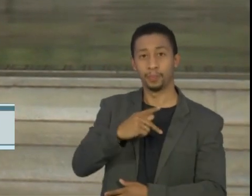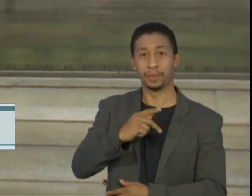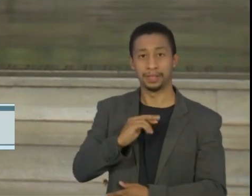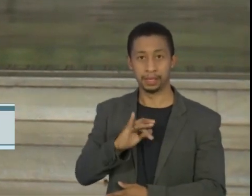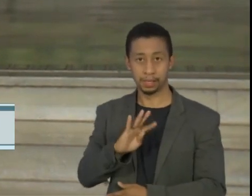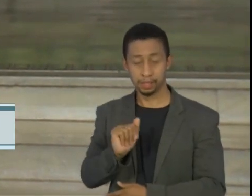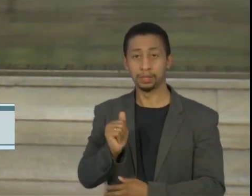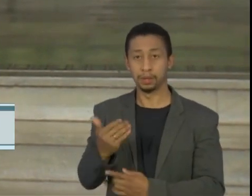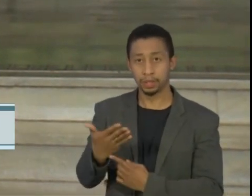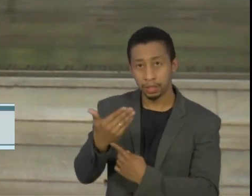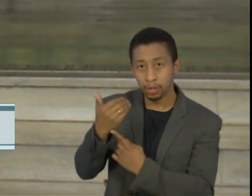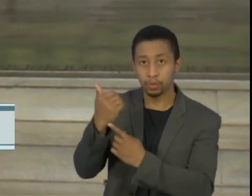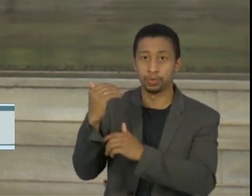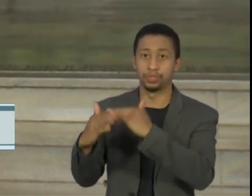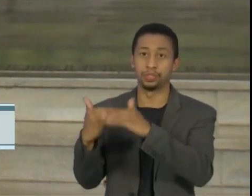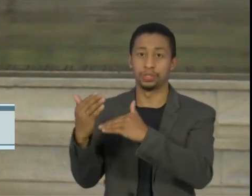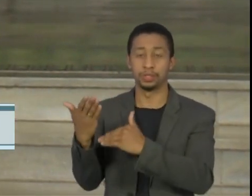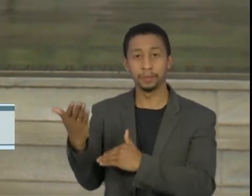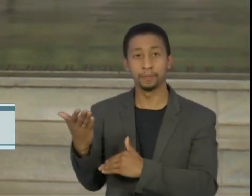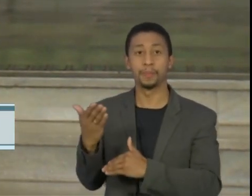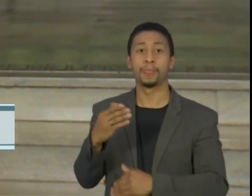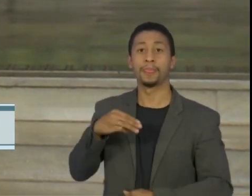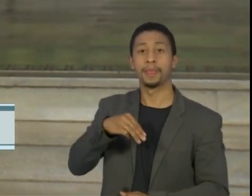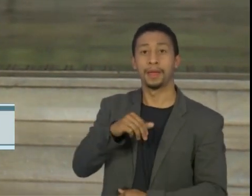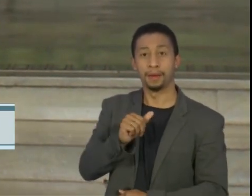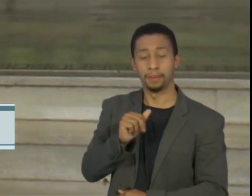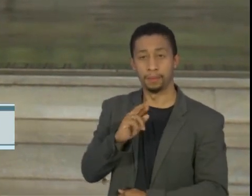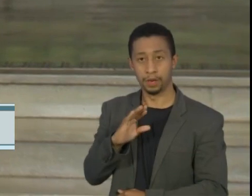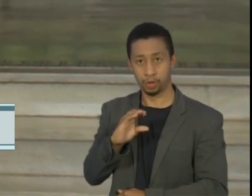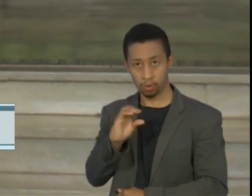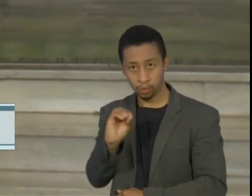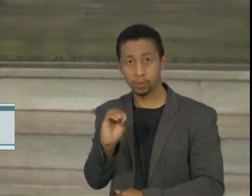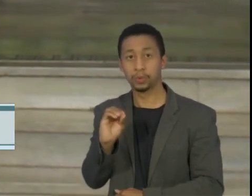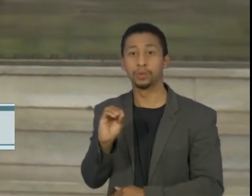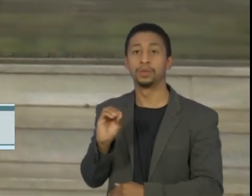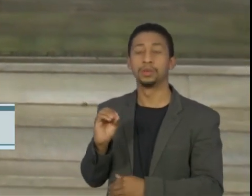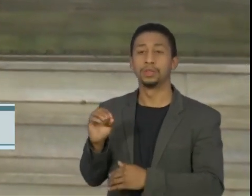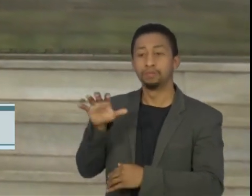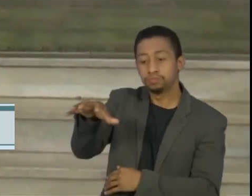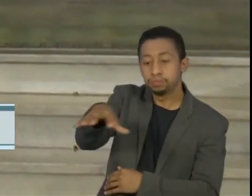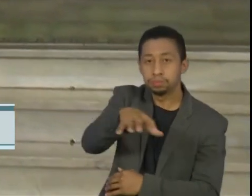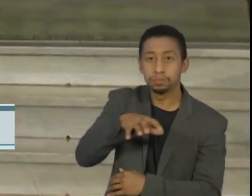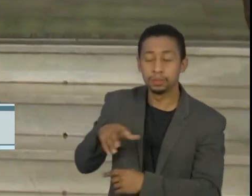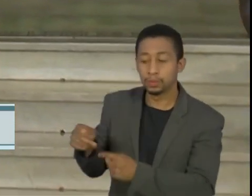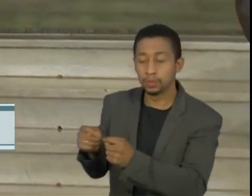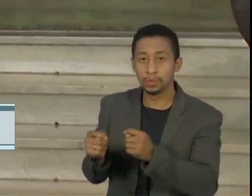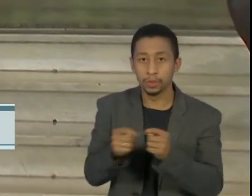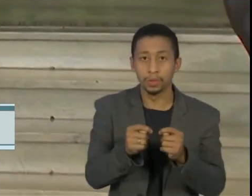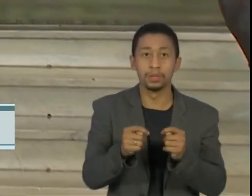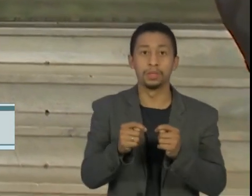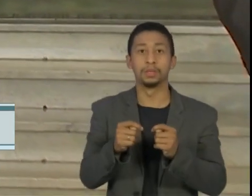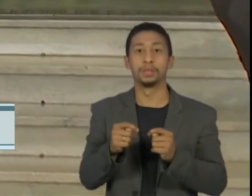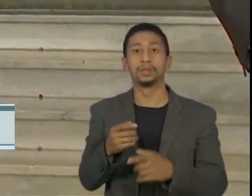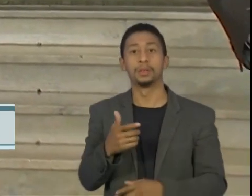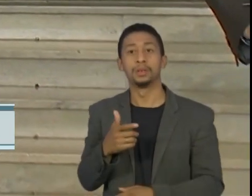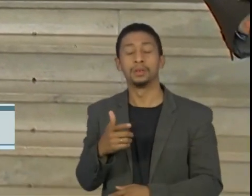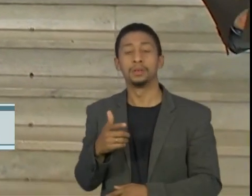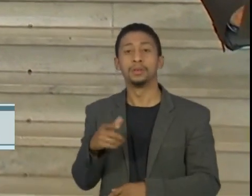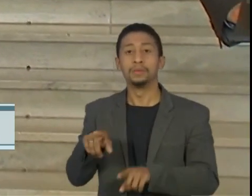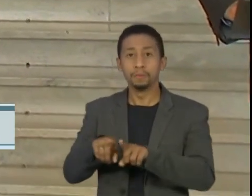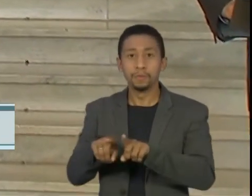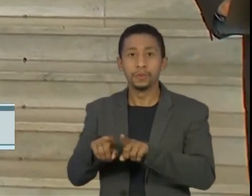Tecnologia, Marco Vignoli, secretário de Desenvolvimento Regional, João Gabardo, coordenador executivo do Centro de Contingência